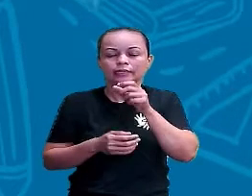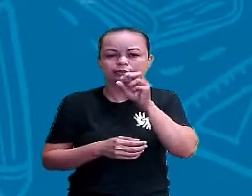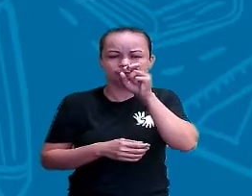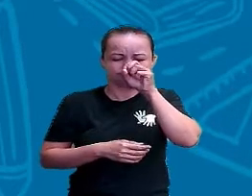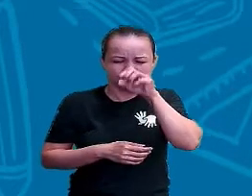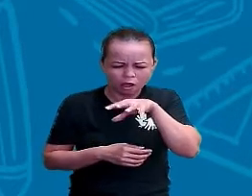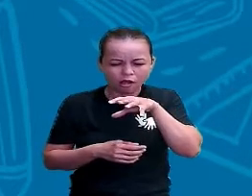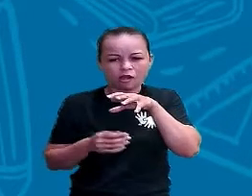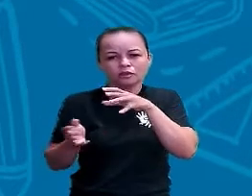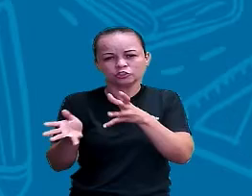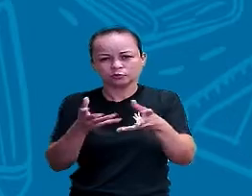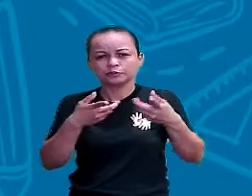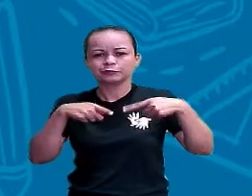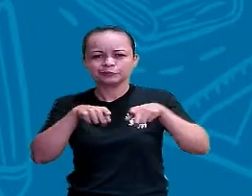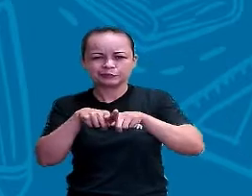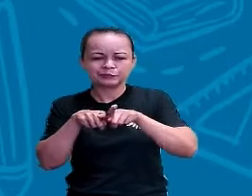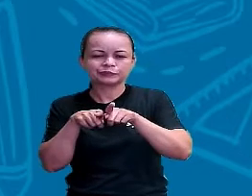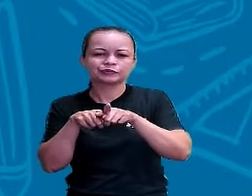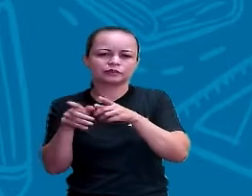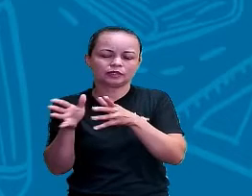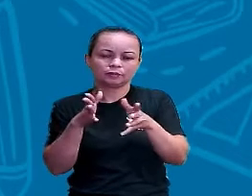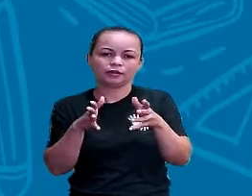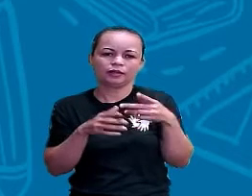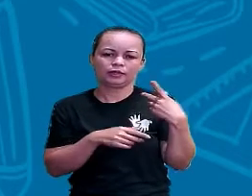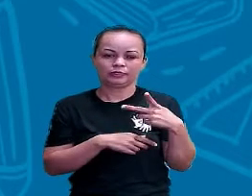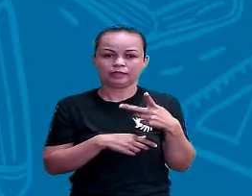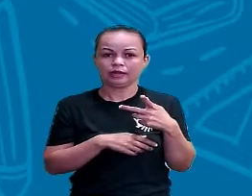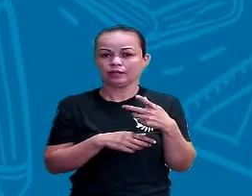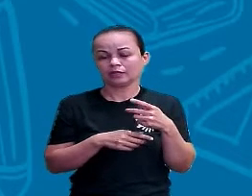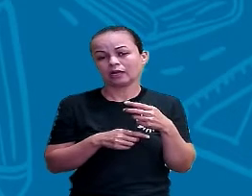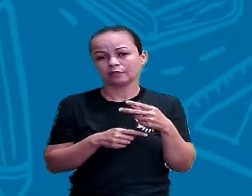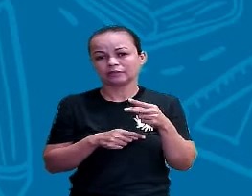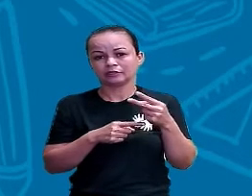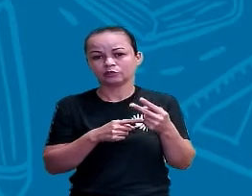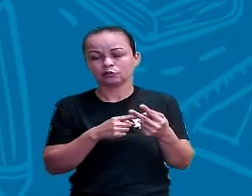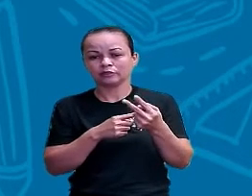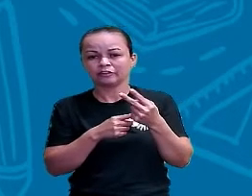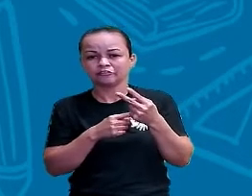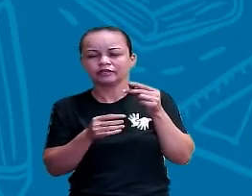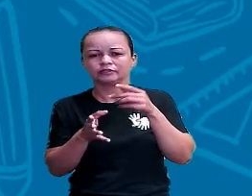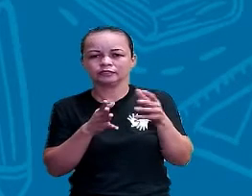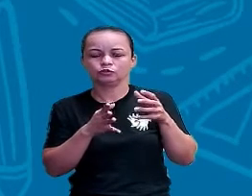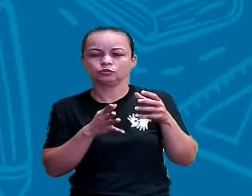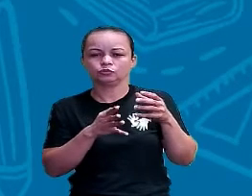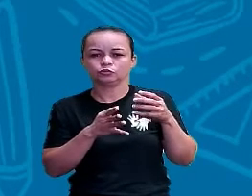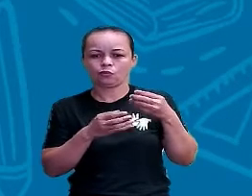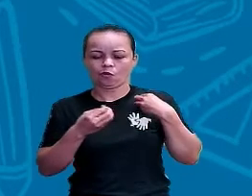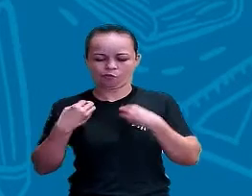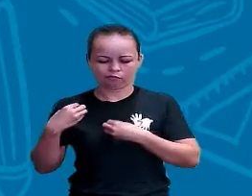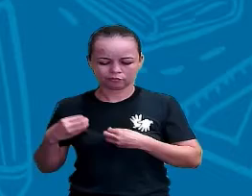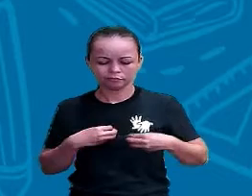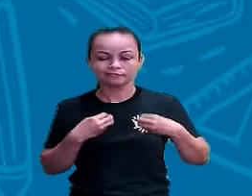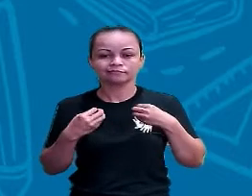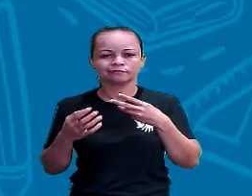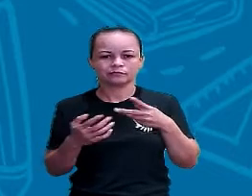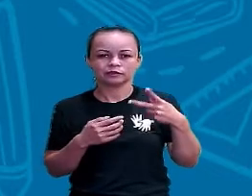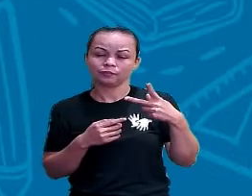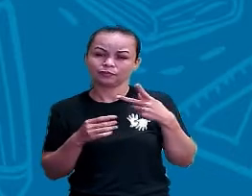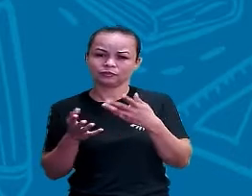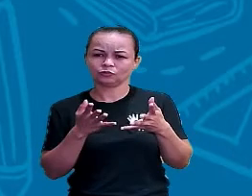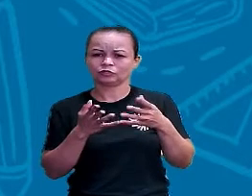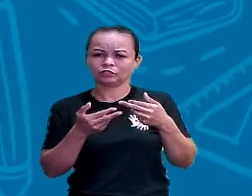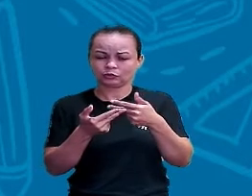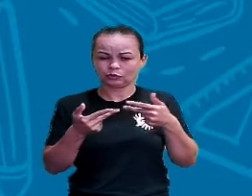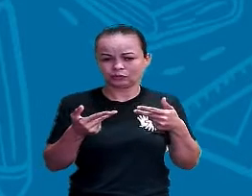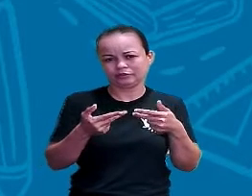espirro, por exemplo, né, devido a essa alergia, acaba sendo uma defesa do nosso organismo, né, diante daquele corpo estranho